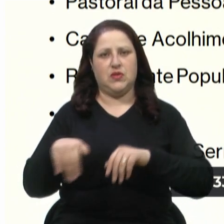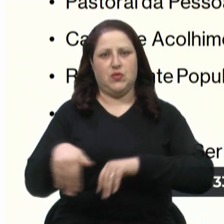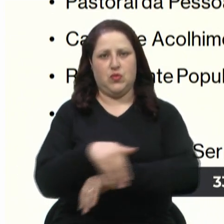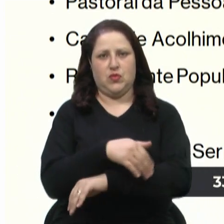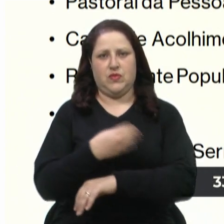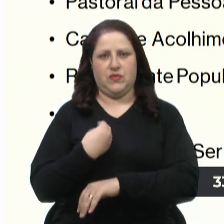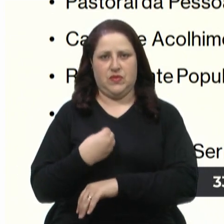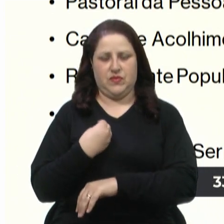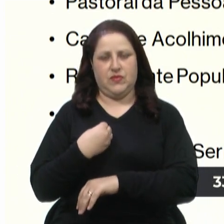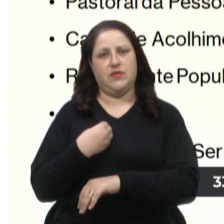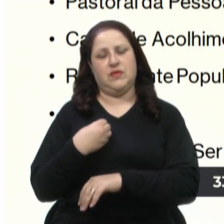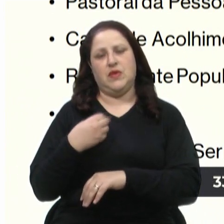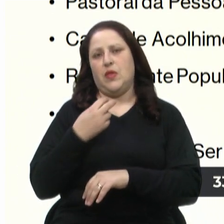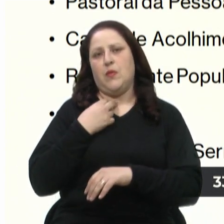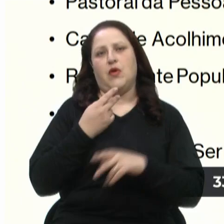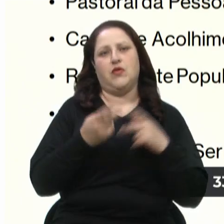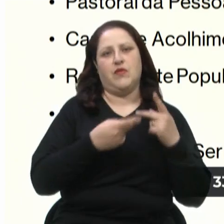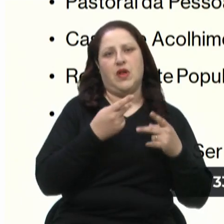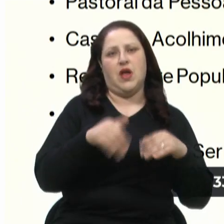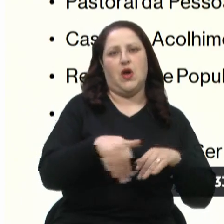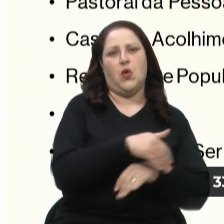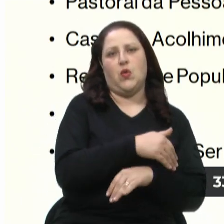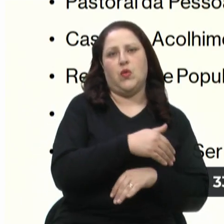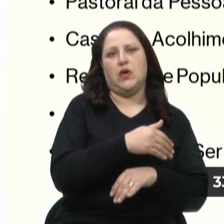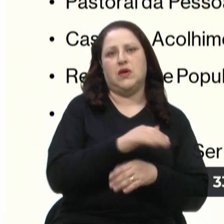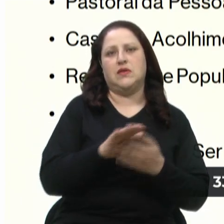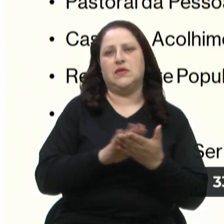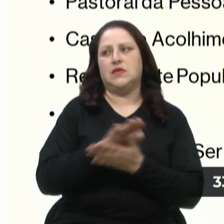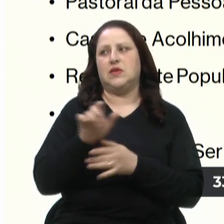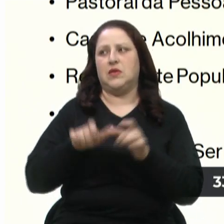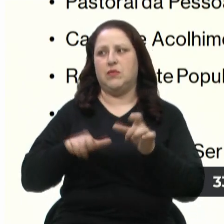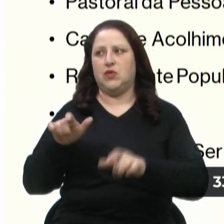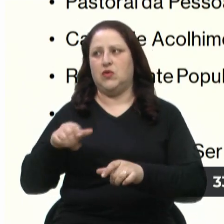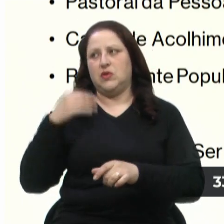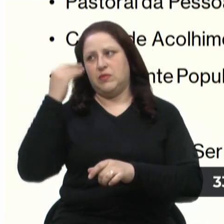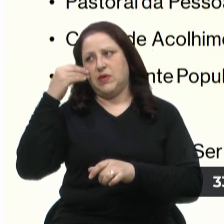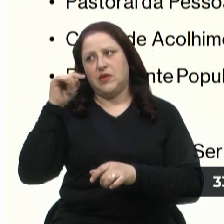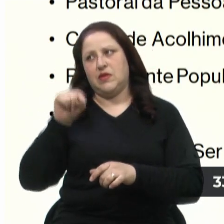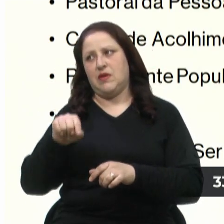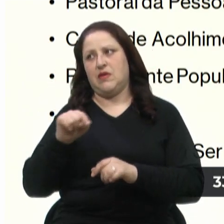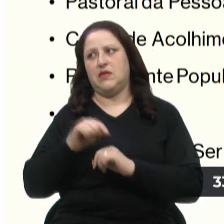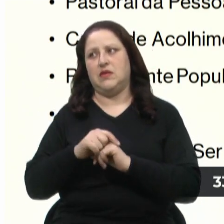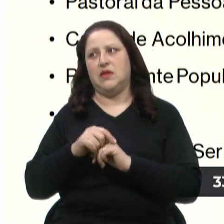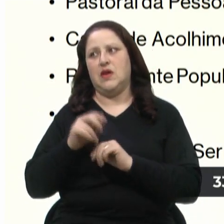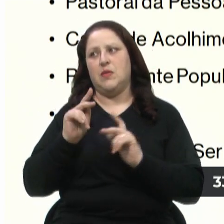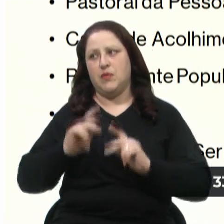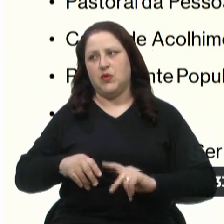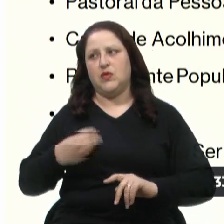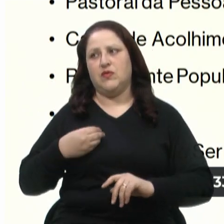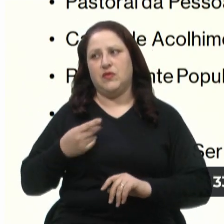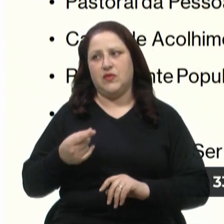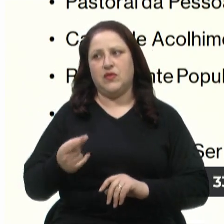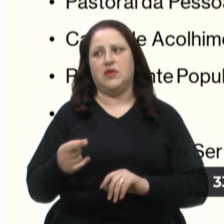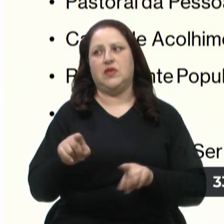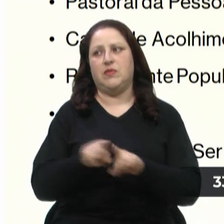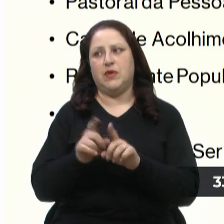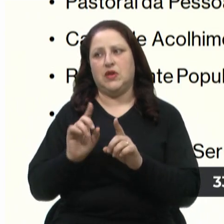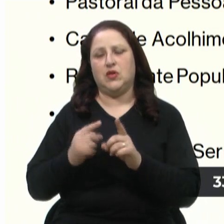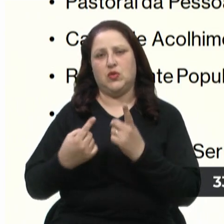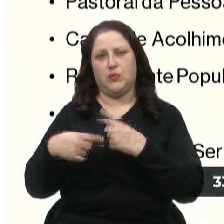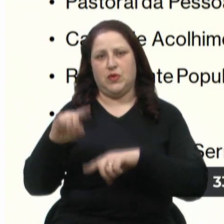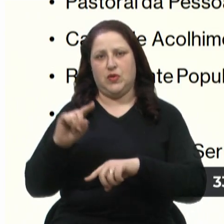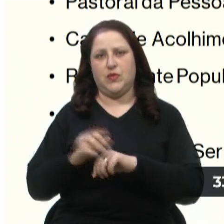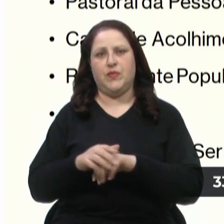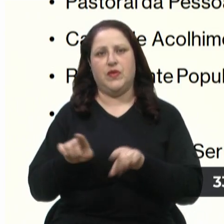eles, né? Sem quem passou por isso, quem está passando, quem superou isso. Nós temos a Câmara de